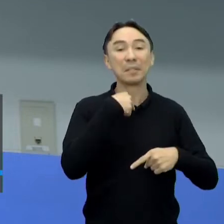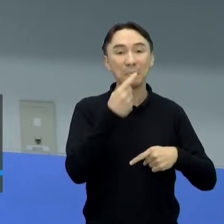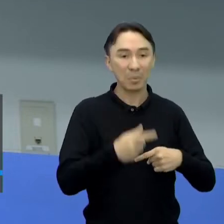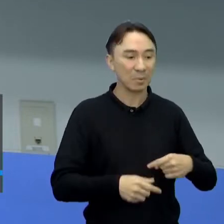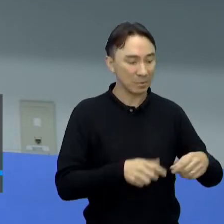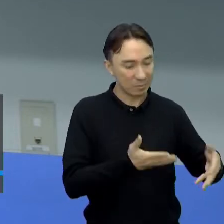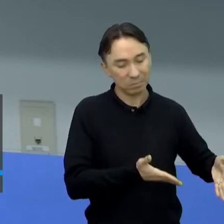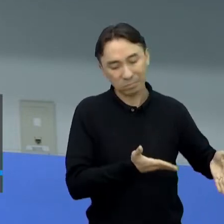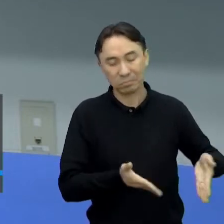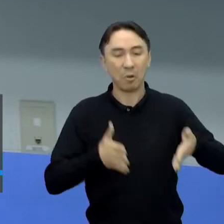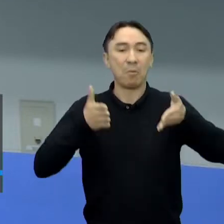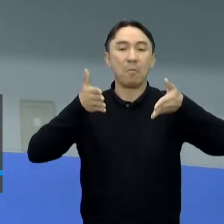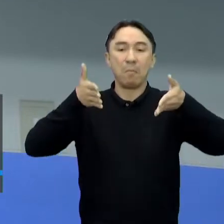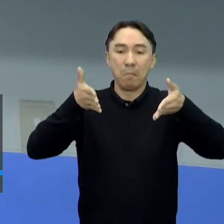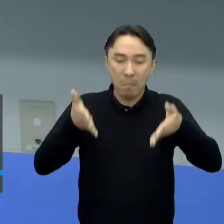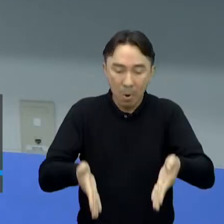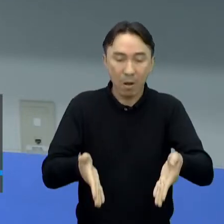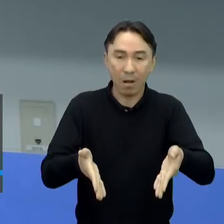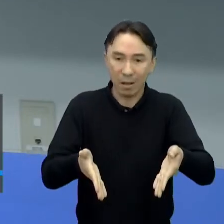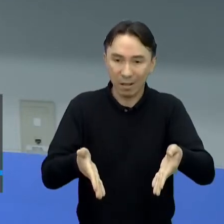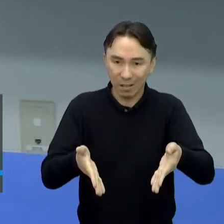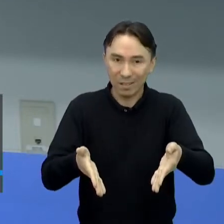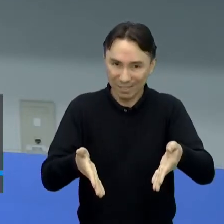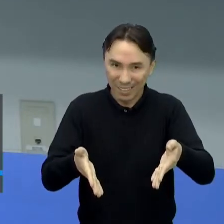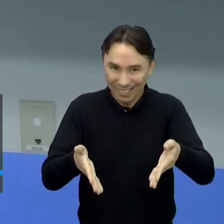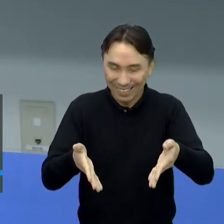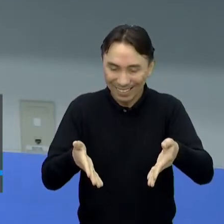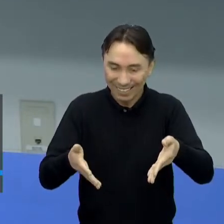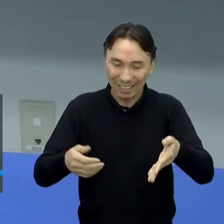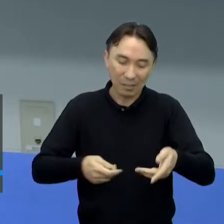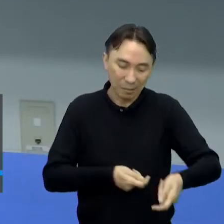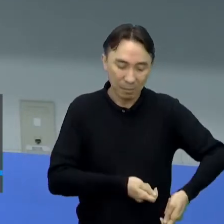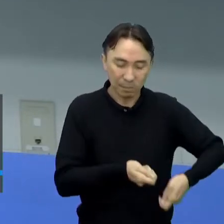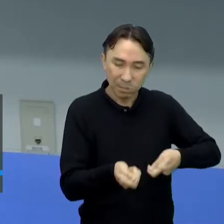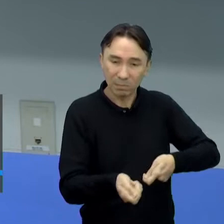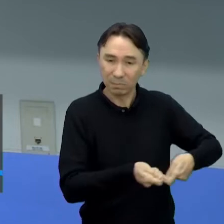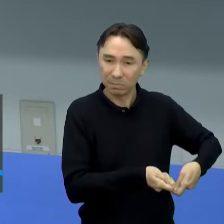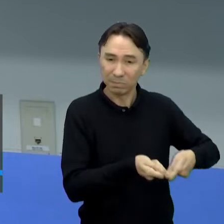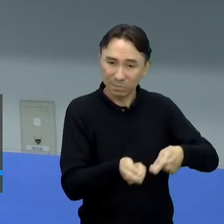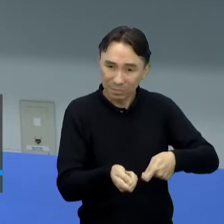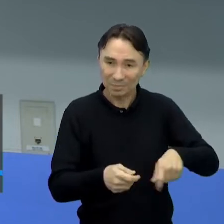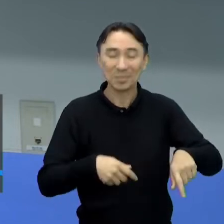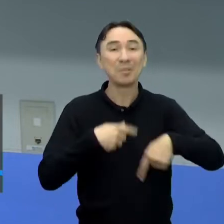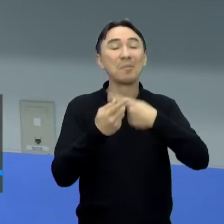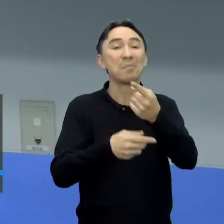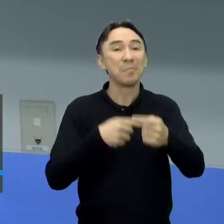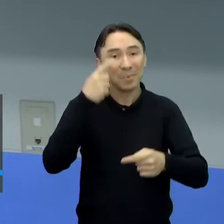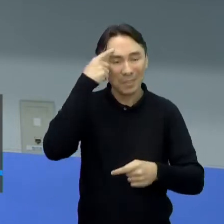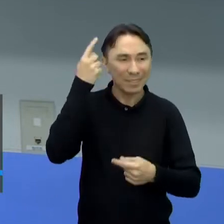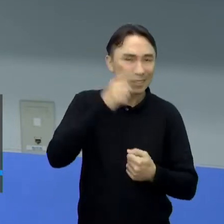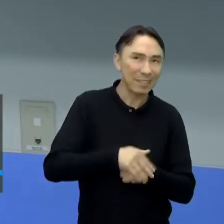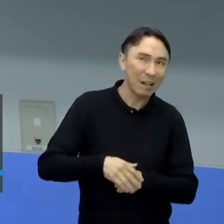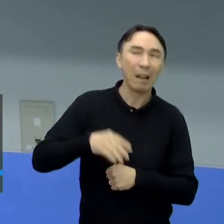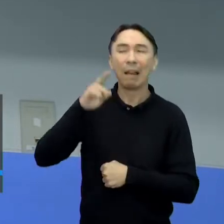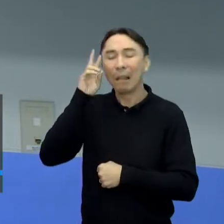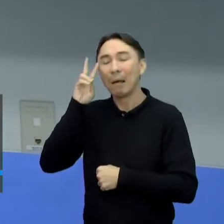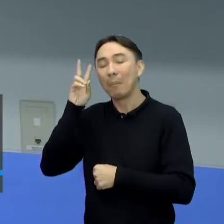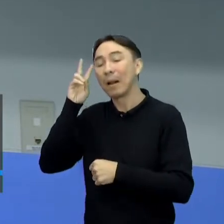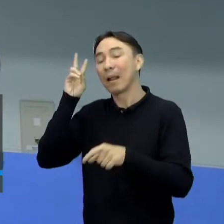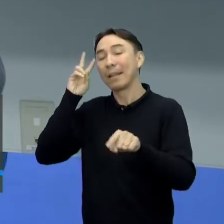da memória, ao qual muitas vezes fica no campo até da religião. Isso